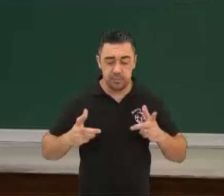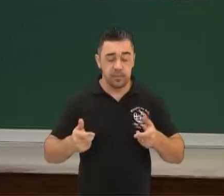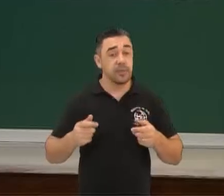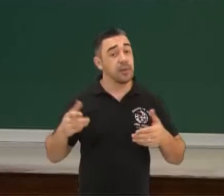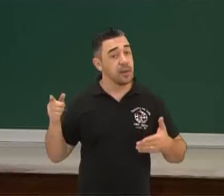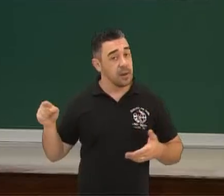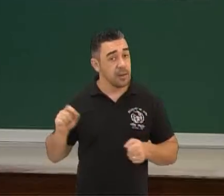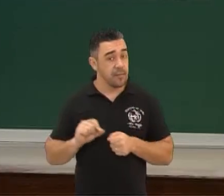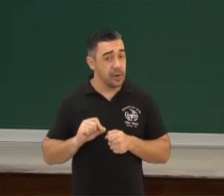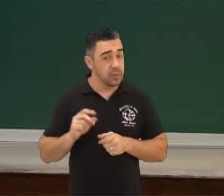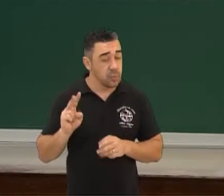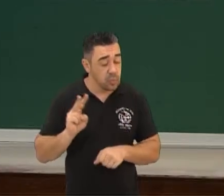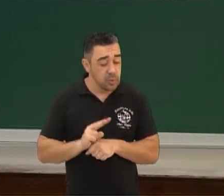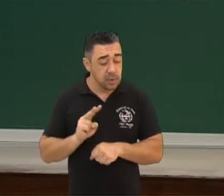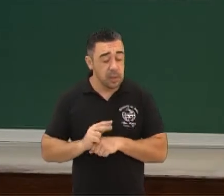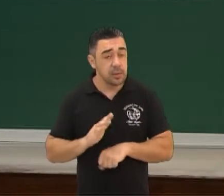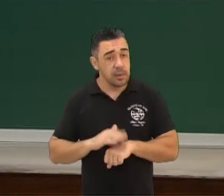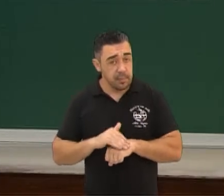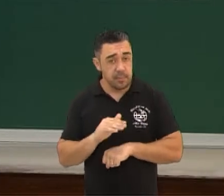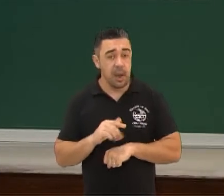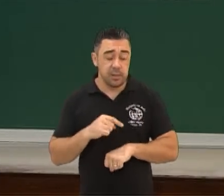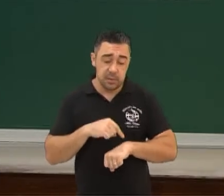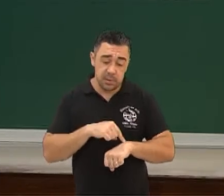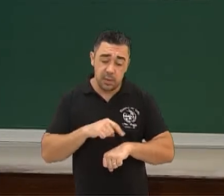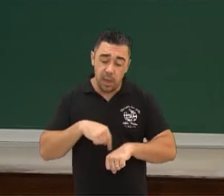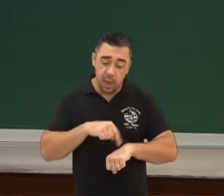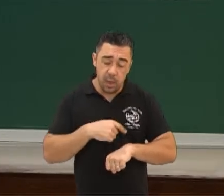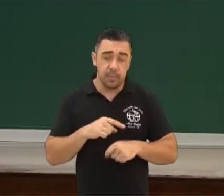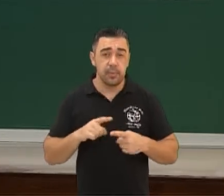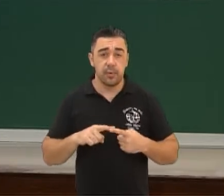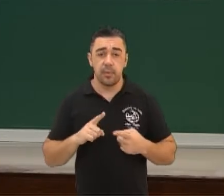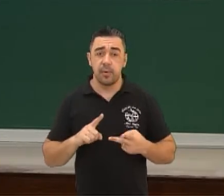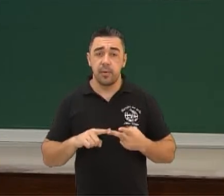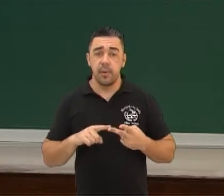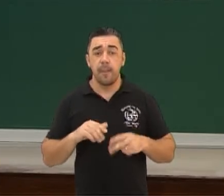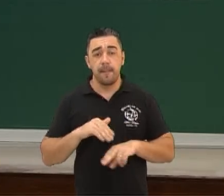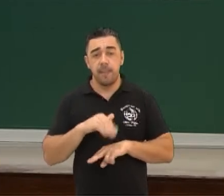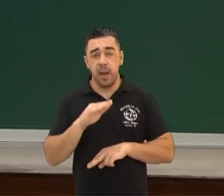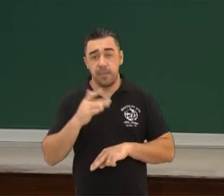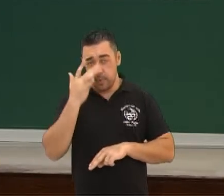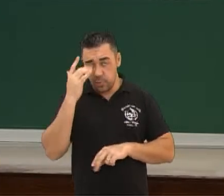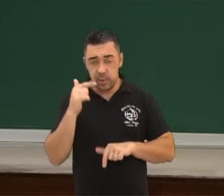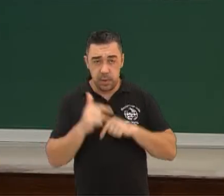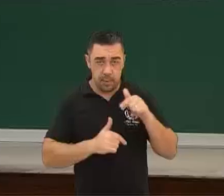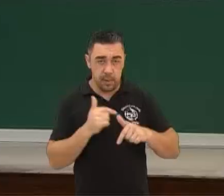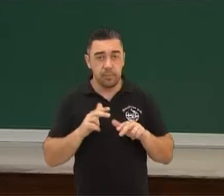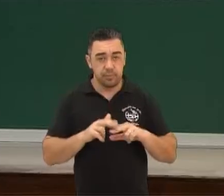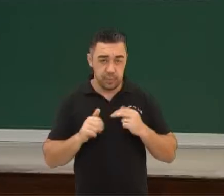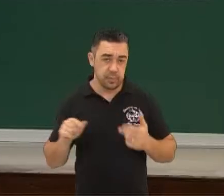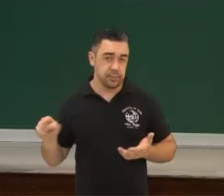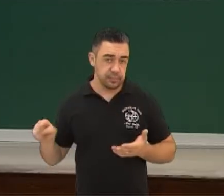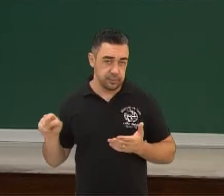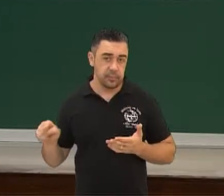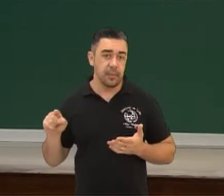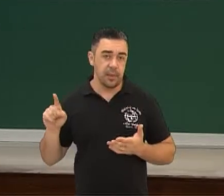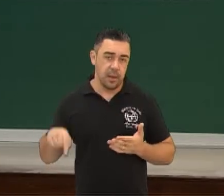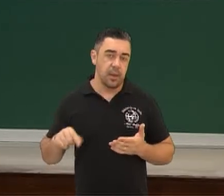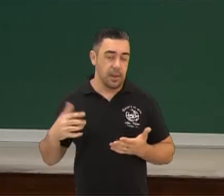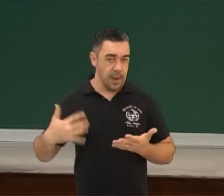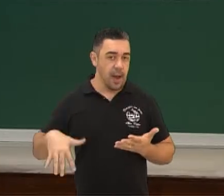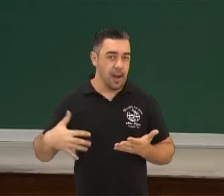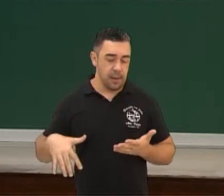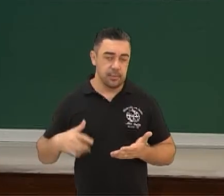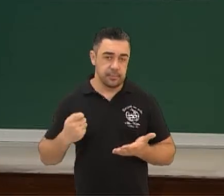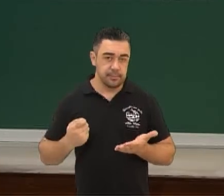maior cuidado e isso requer mais tempo, requer mais mão de obra e acaba tornando o produto um pouco mais